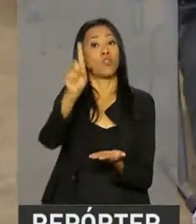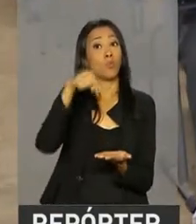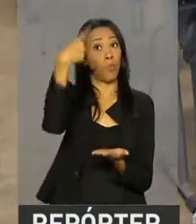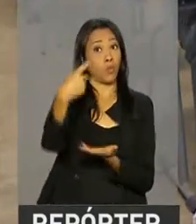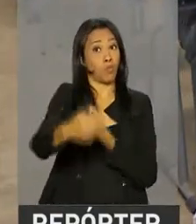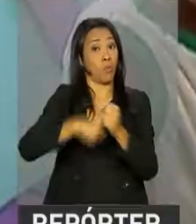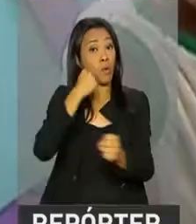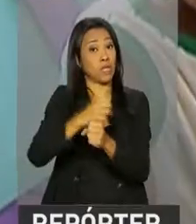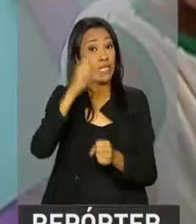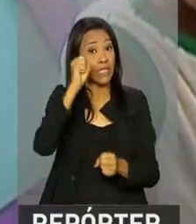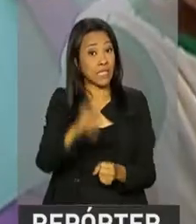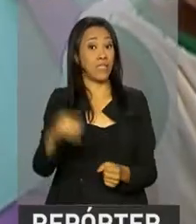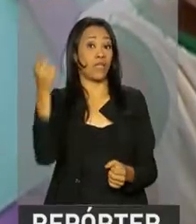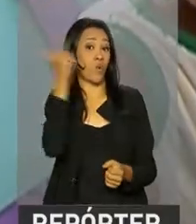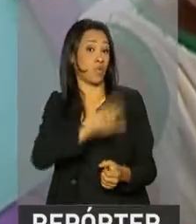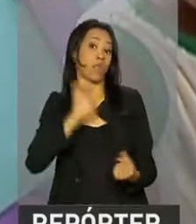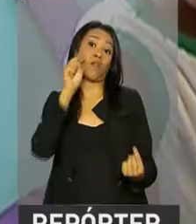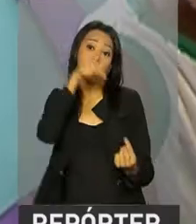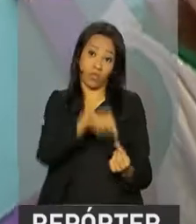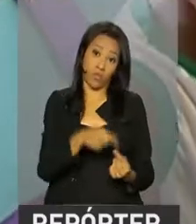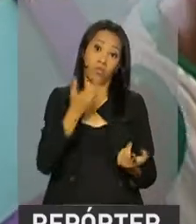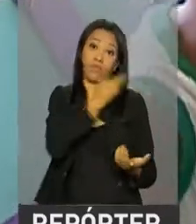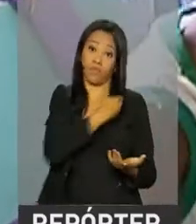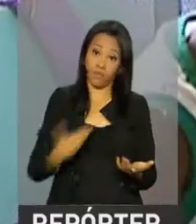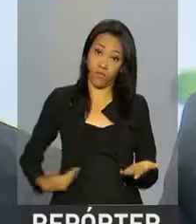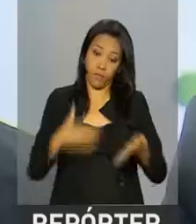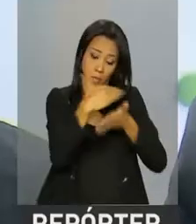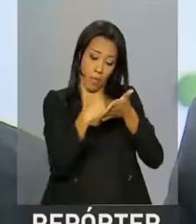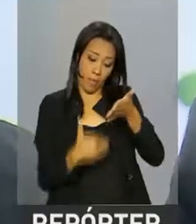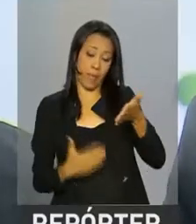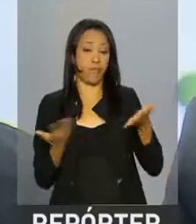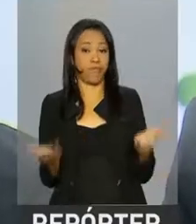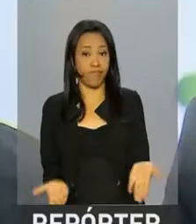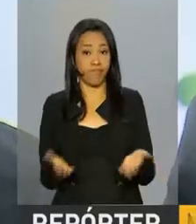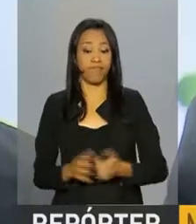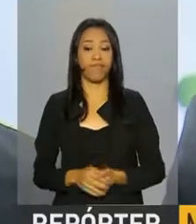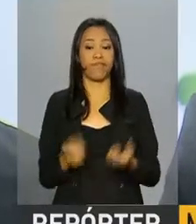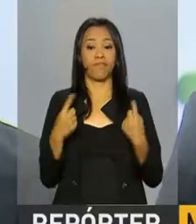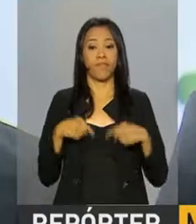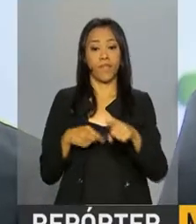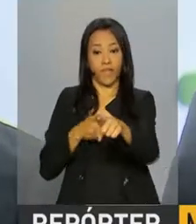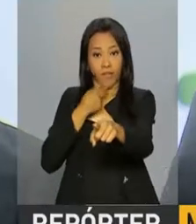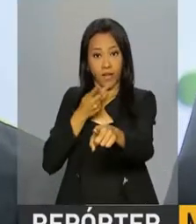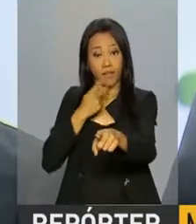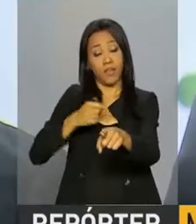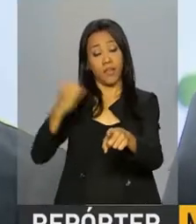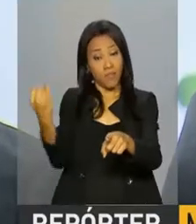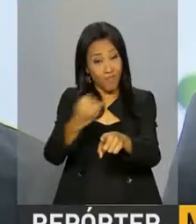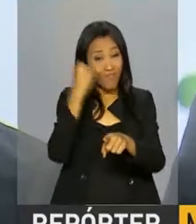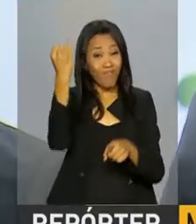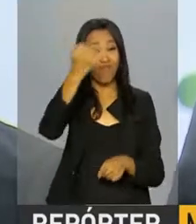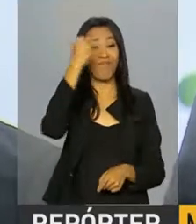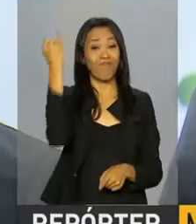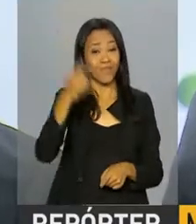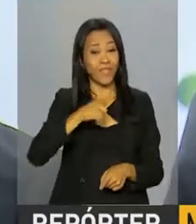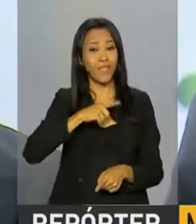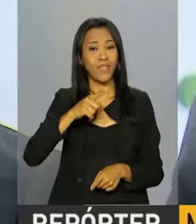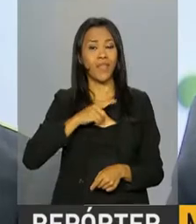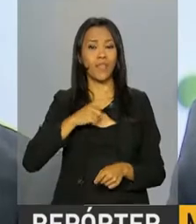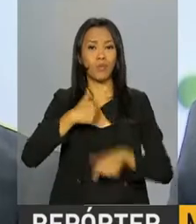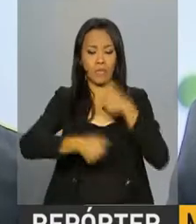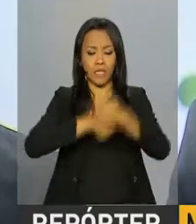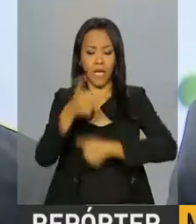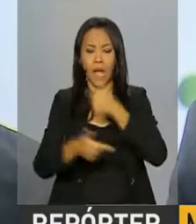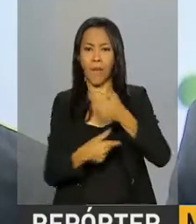vem se alcançarem os objetivos definidos é fundamental que haja sempre uma ação articulada